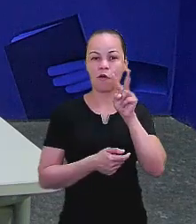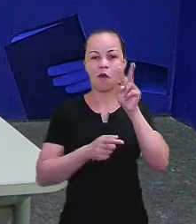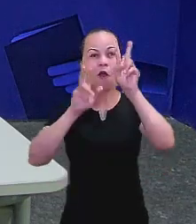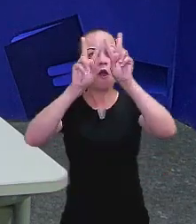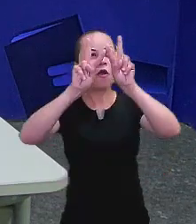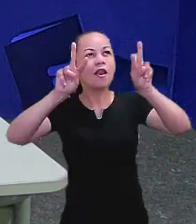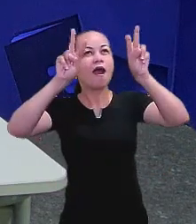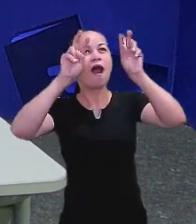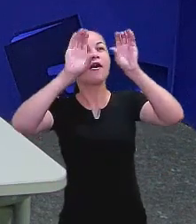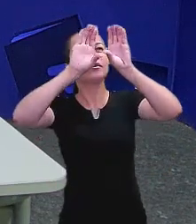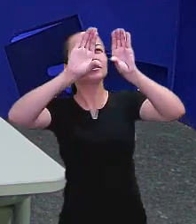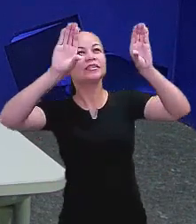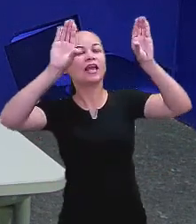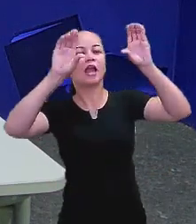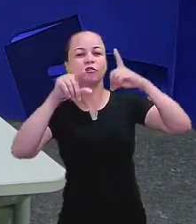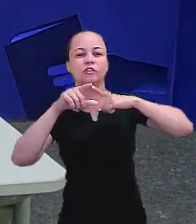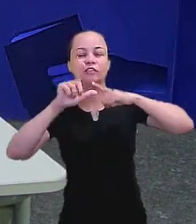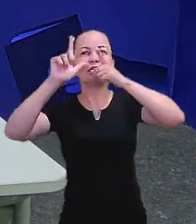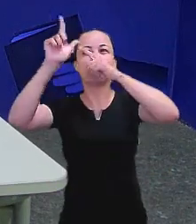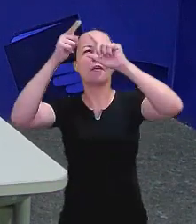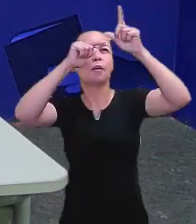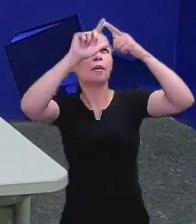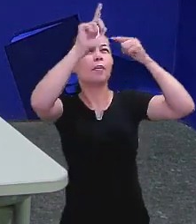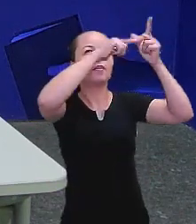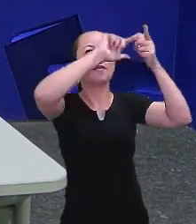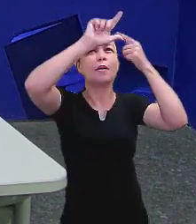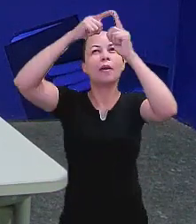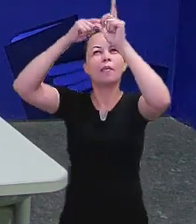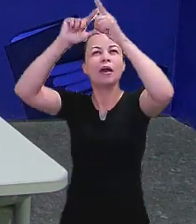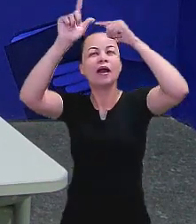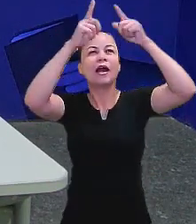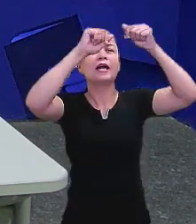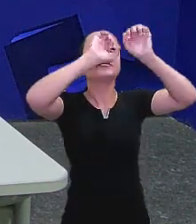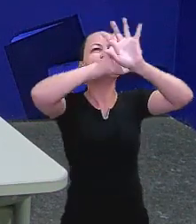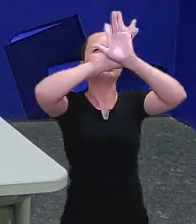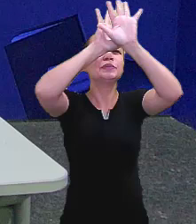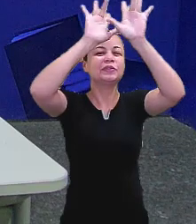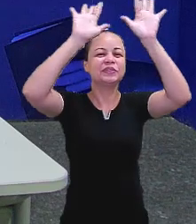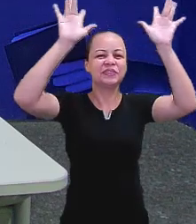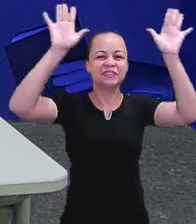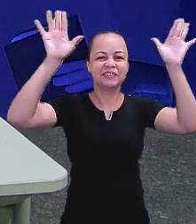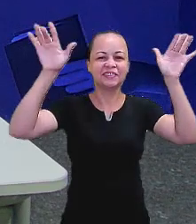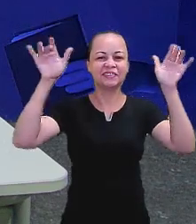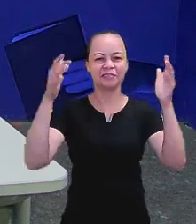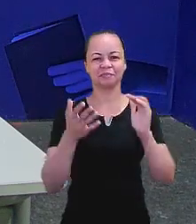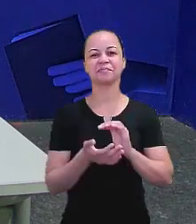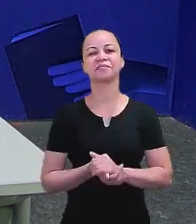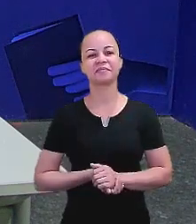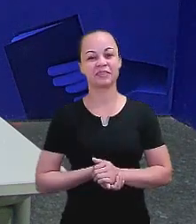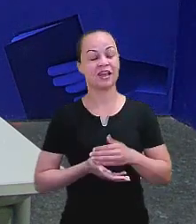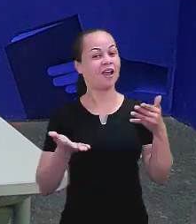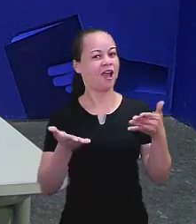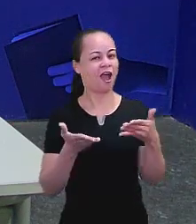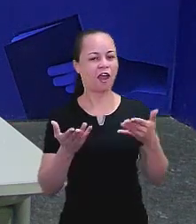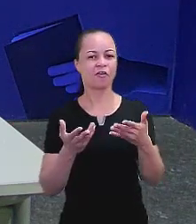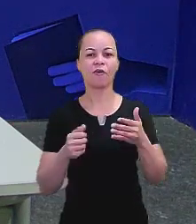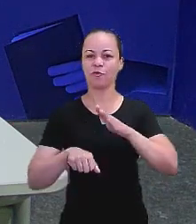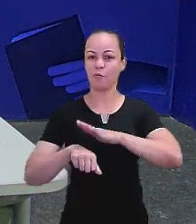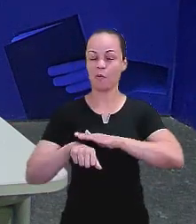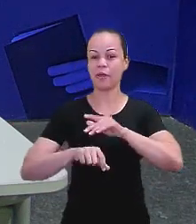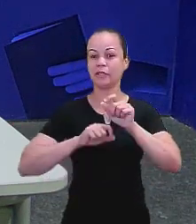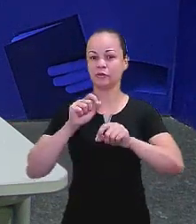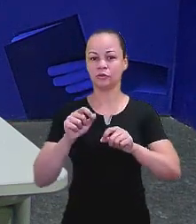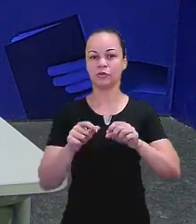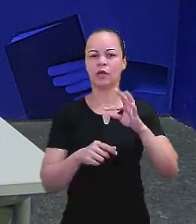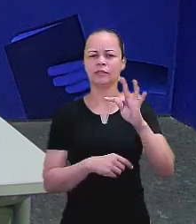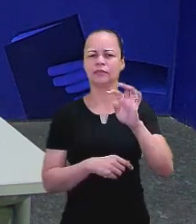haviam 9 estrelas voando, iluminando o céu. Agora era a vez do texugo.